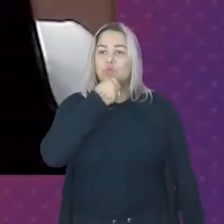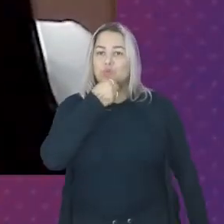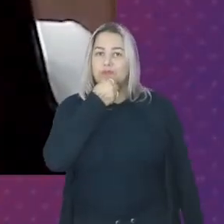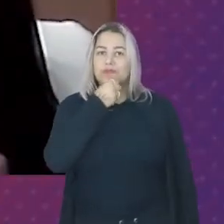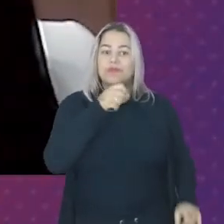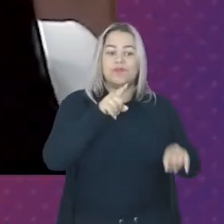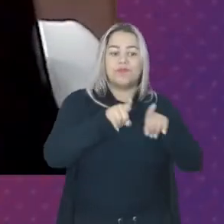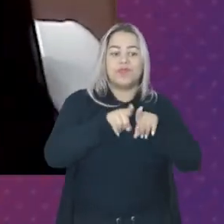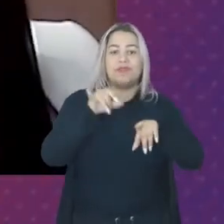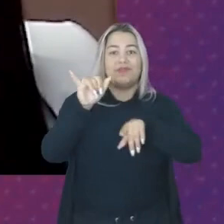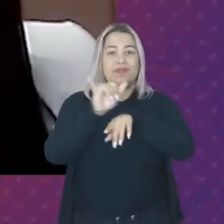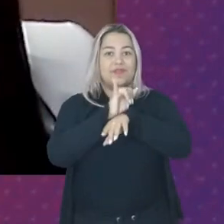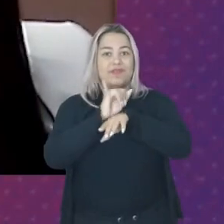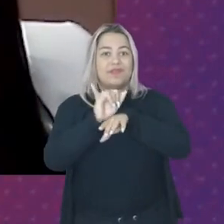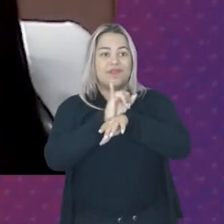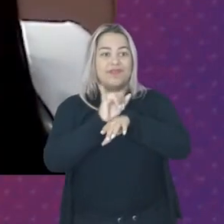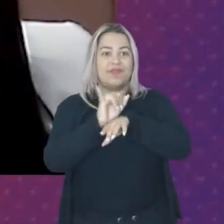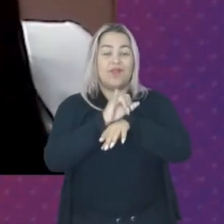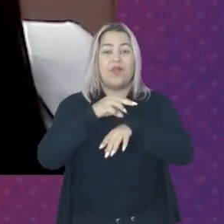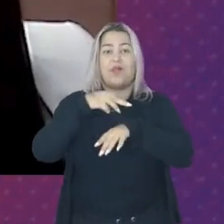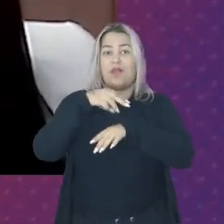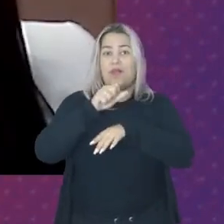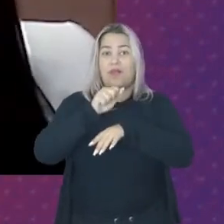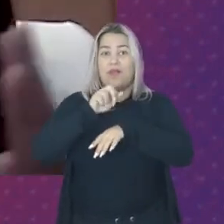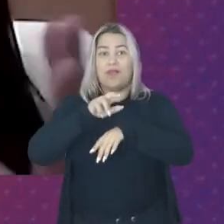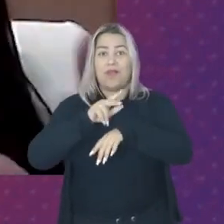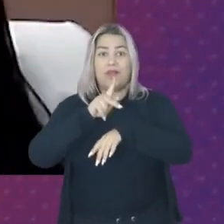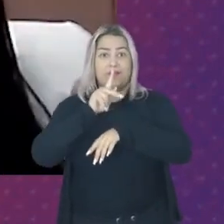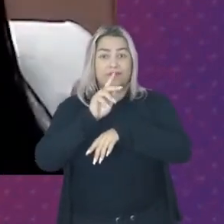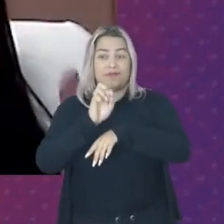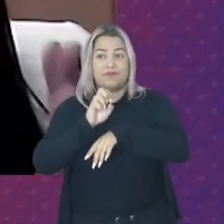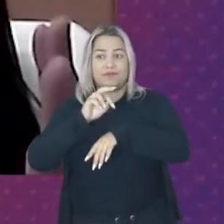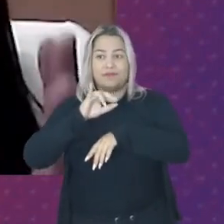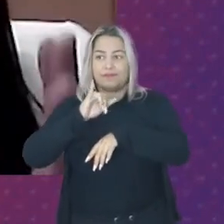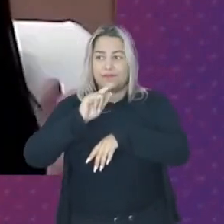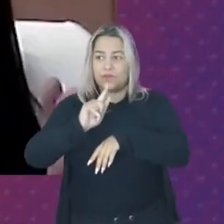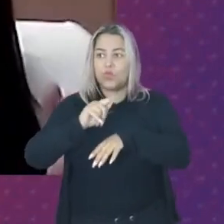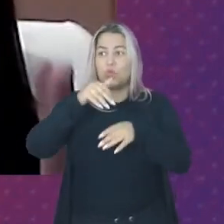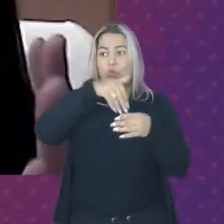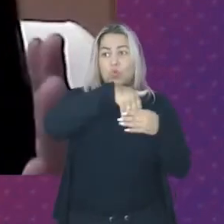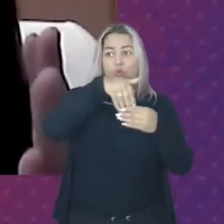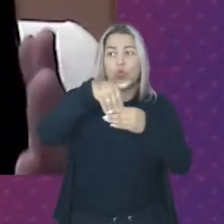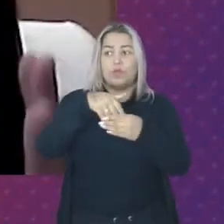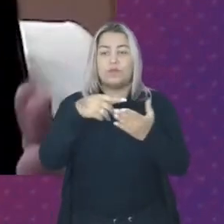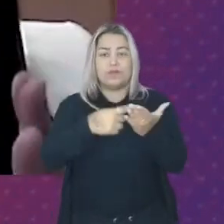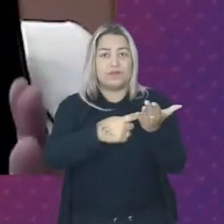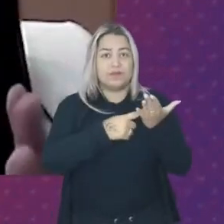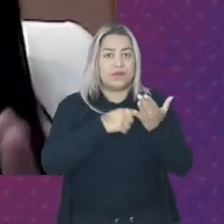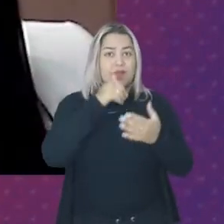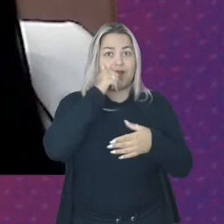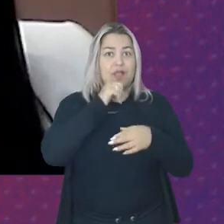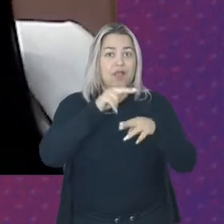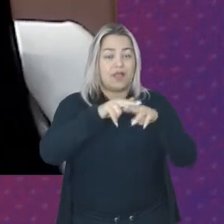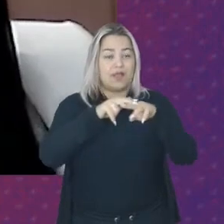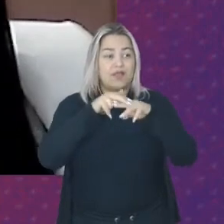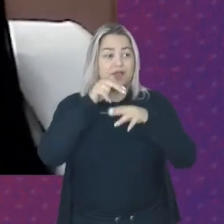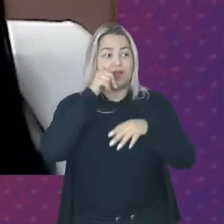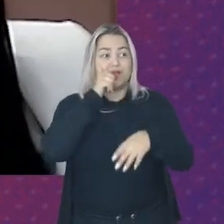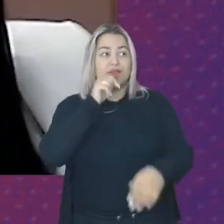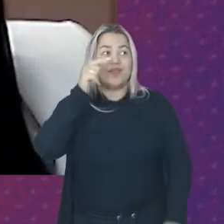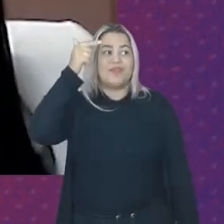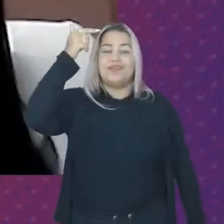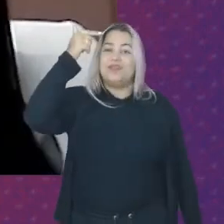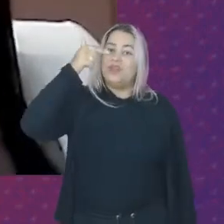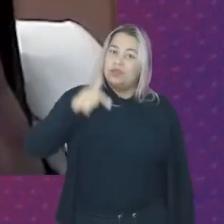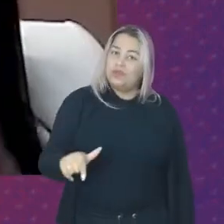e estrategista na área de marketing político eleitoral. Estou muito feliz com esse convite do projeto Elas por Elas para estar aqui mais